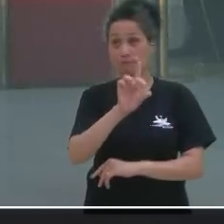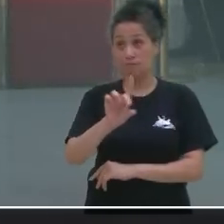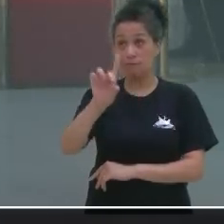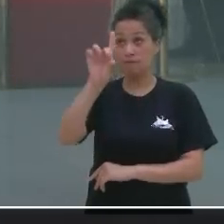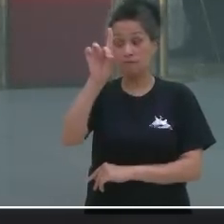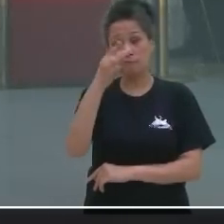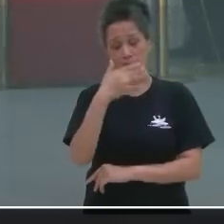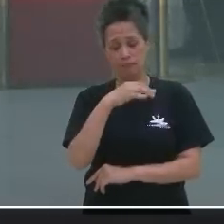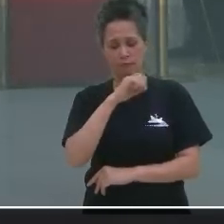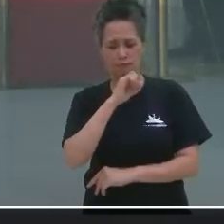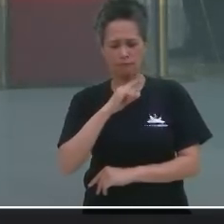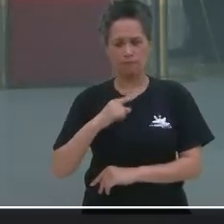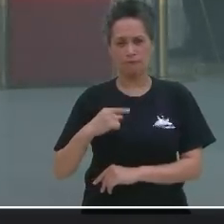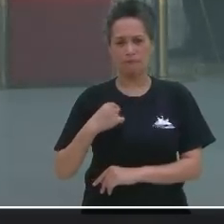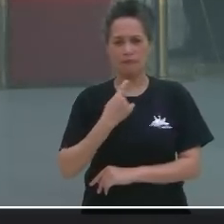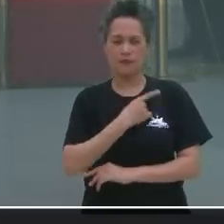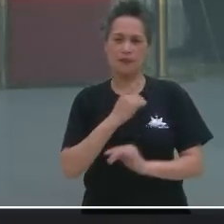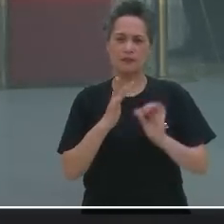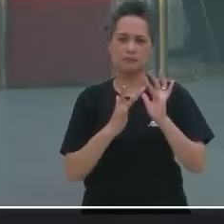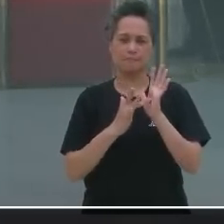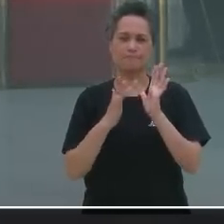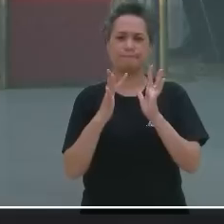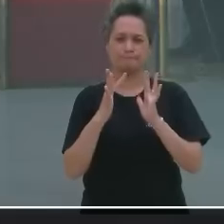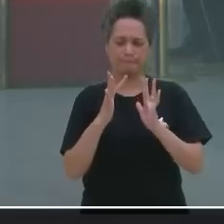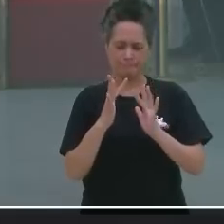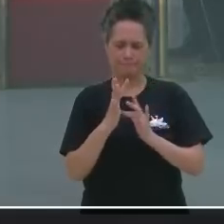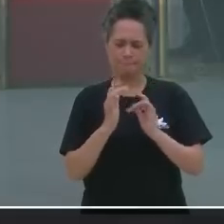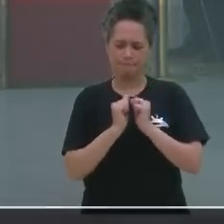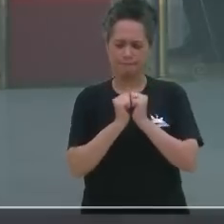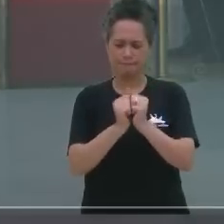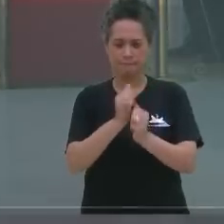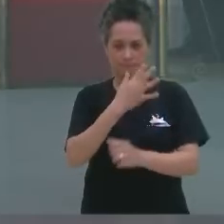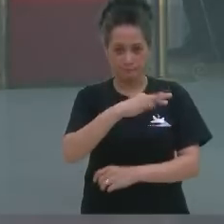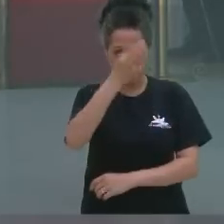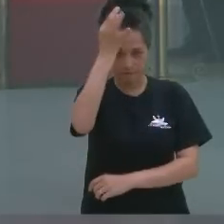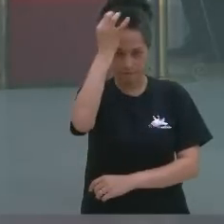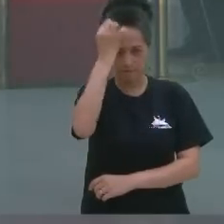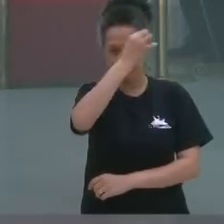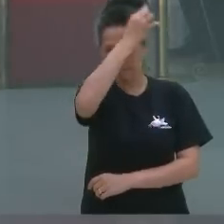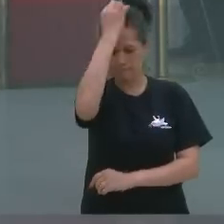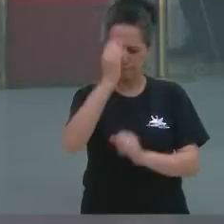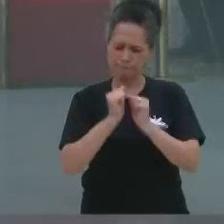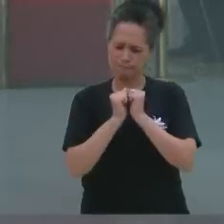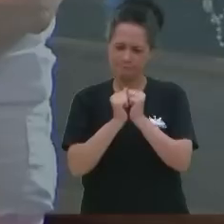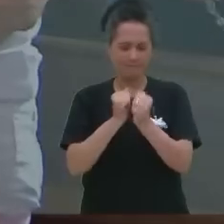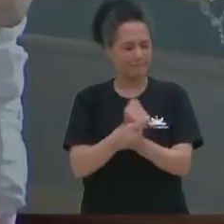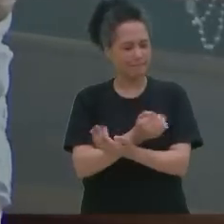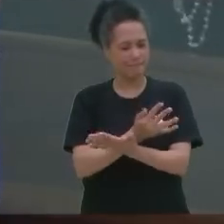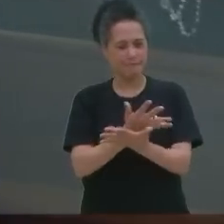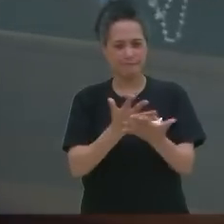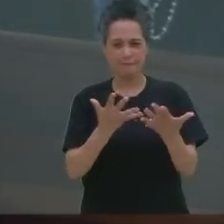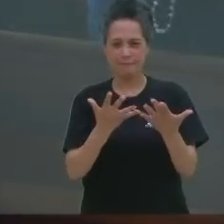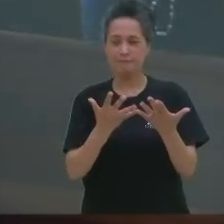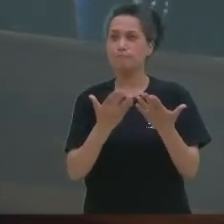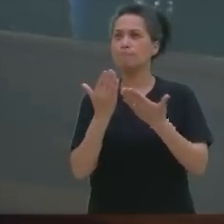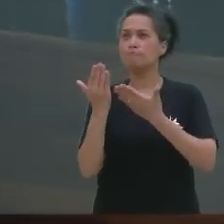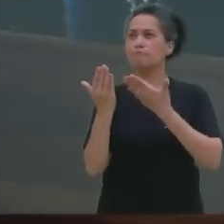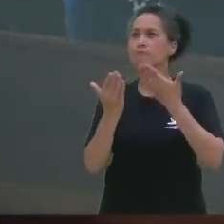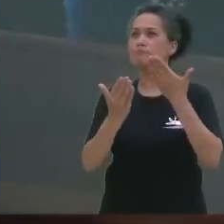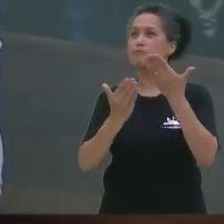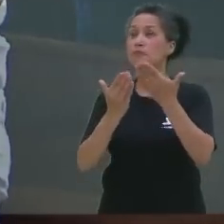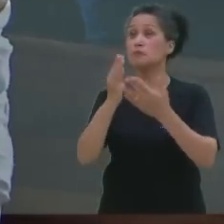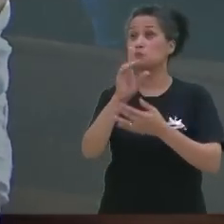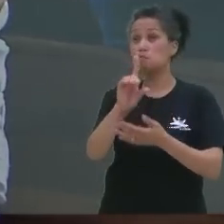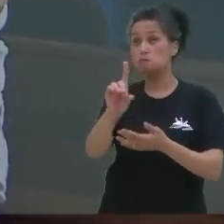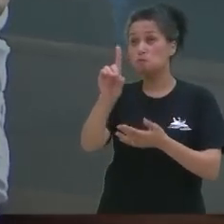nosso Pai, de Jesus Cristo, com o Espírito Santo esteja com todos vocês. Bendito